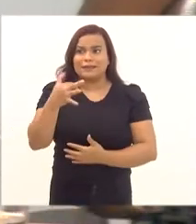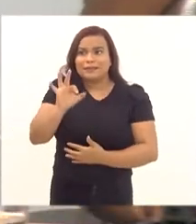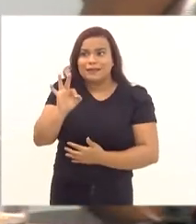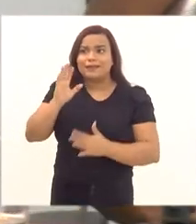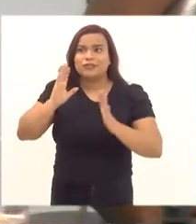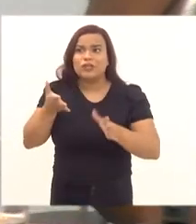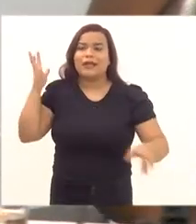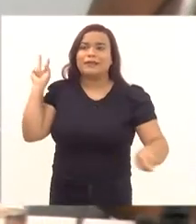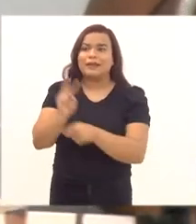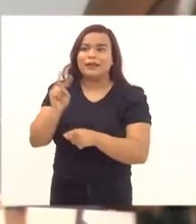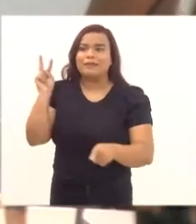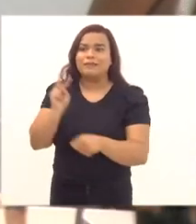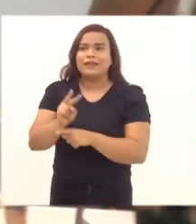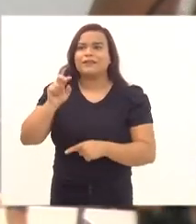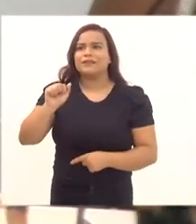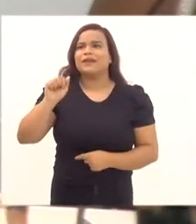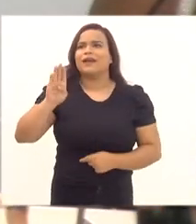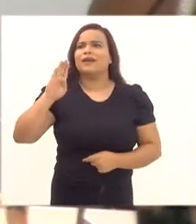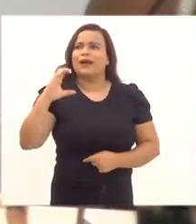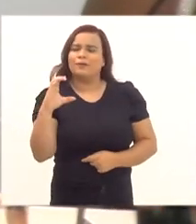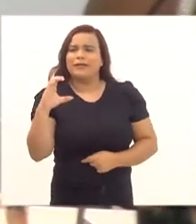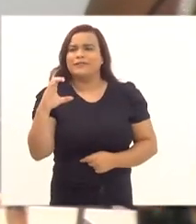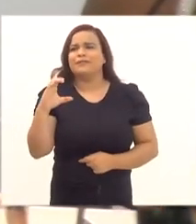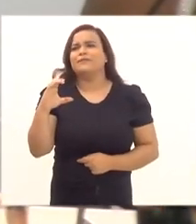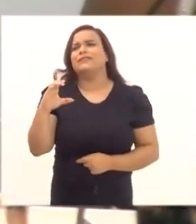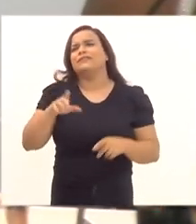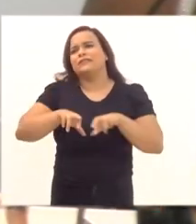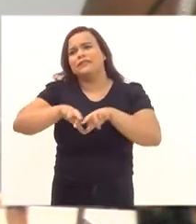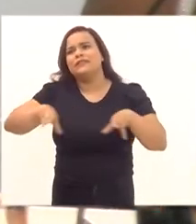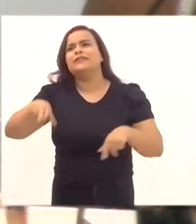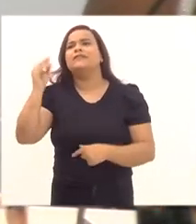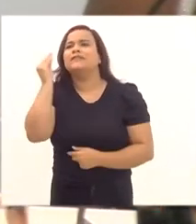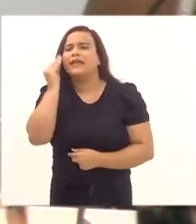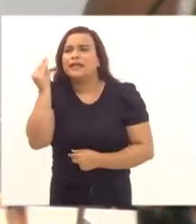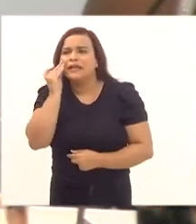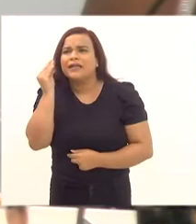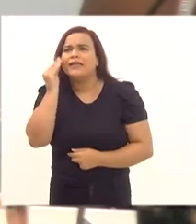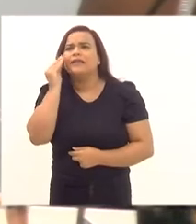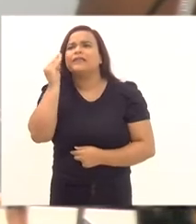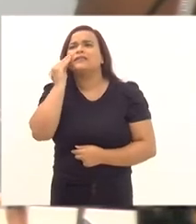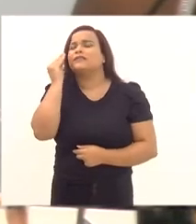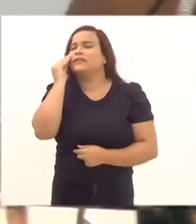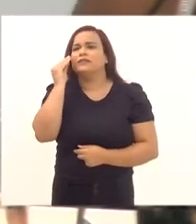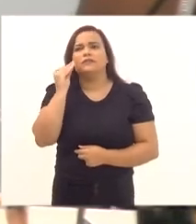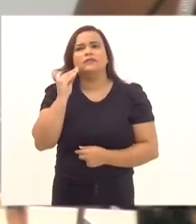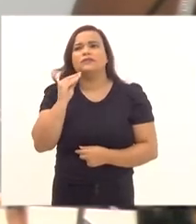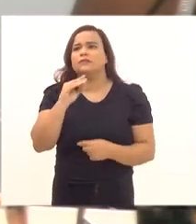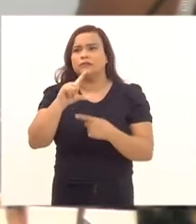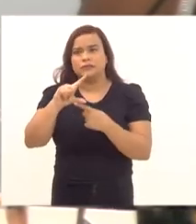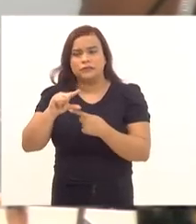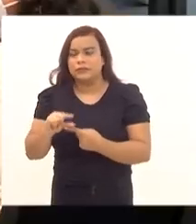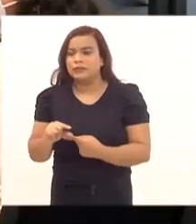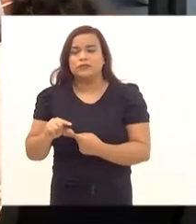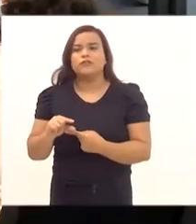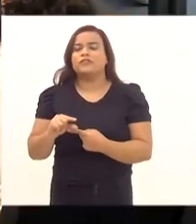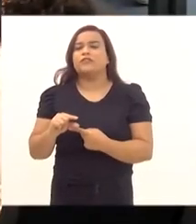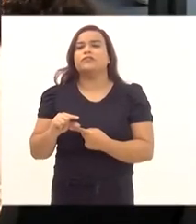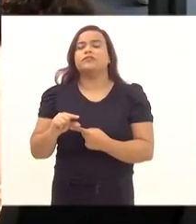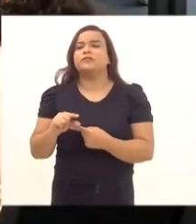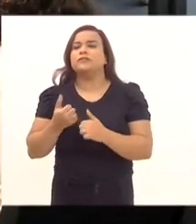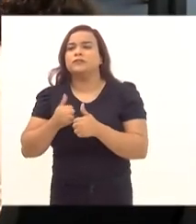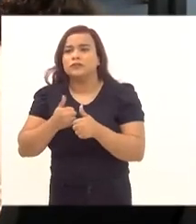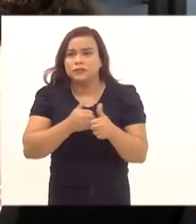das várias tentativas de censura e perseguição